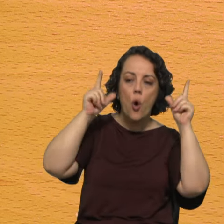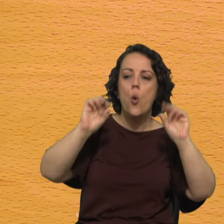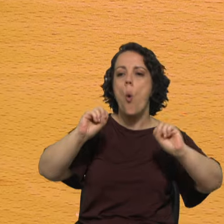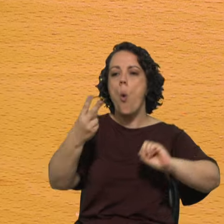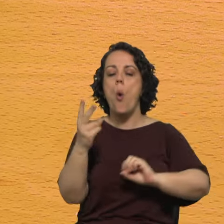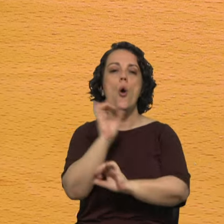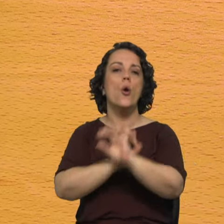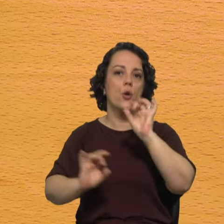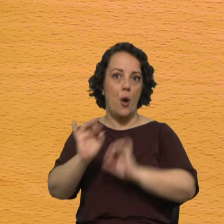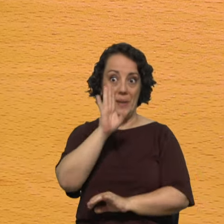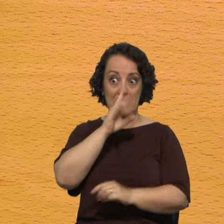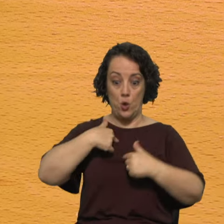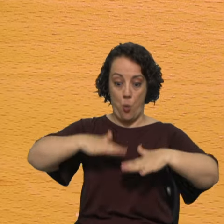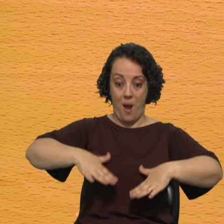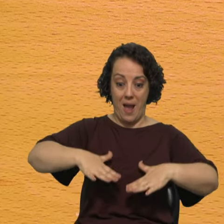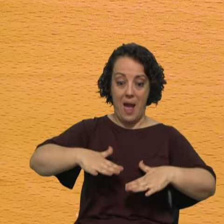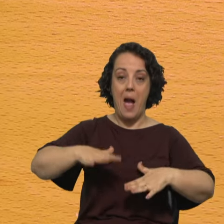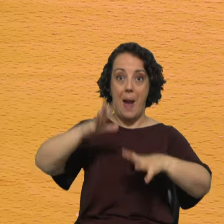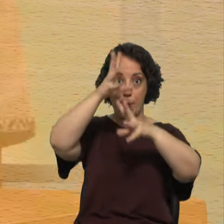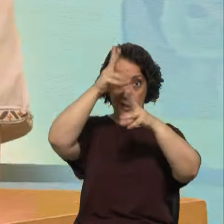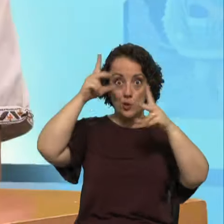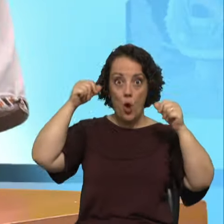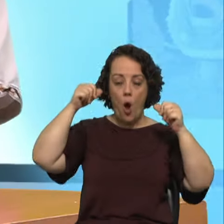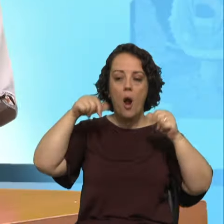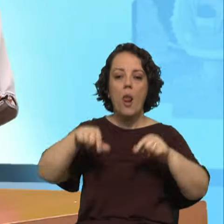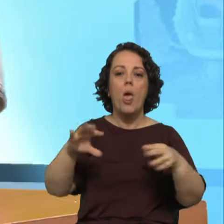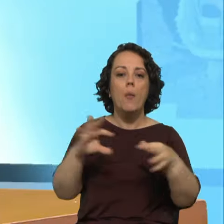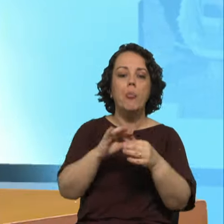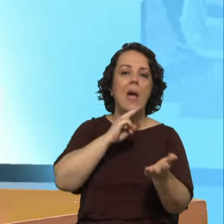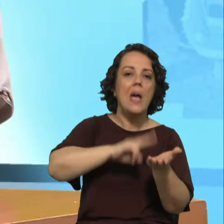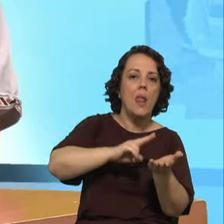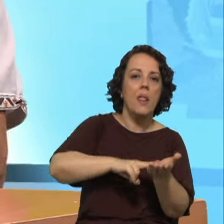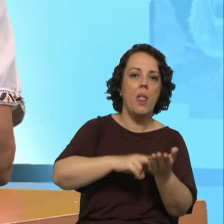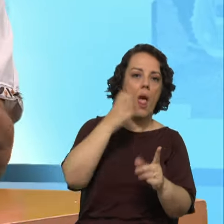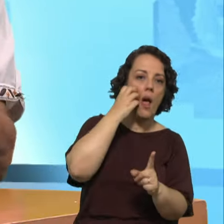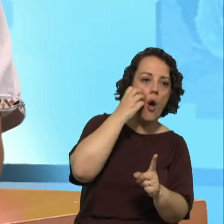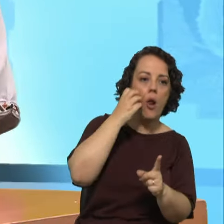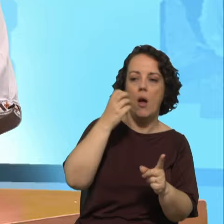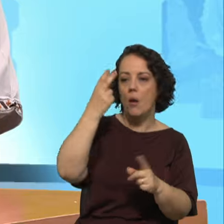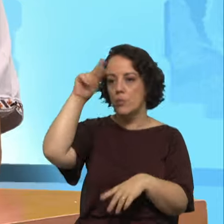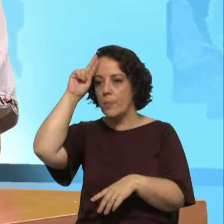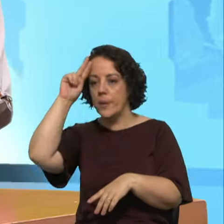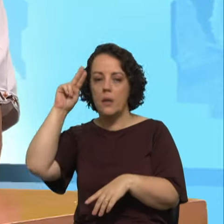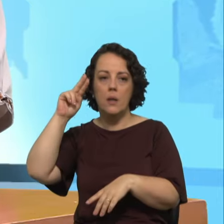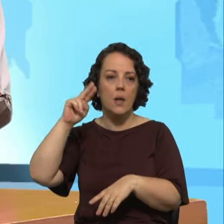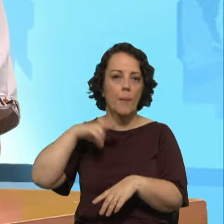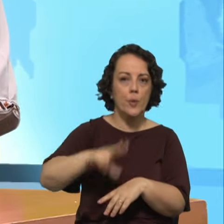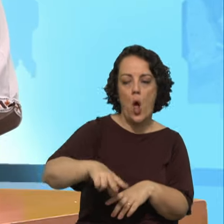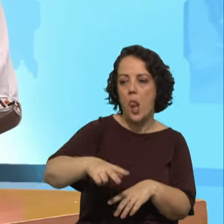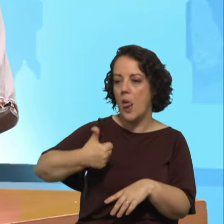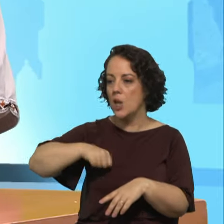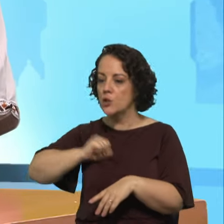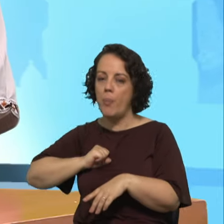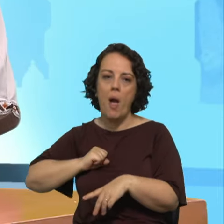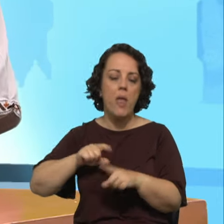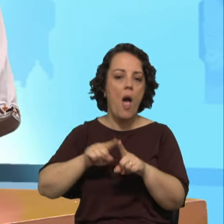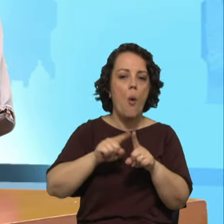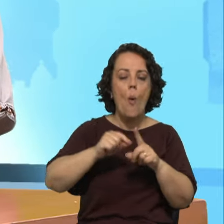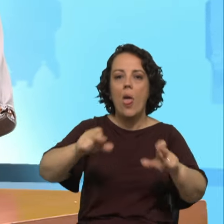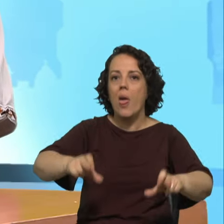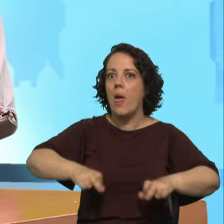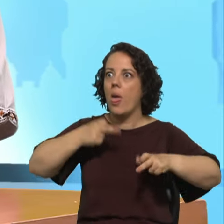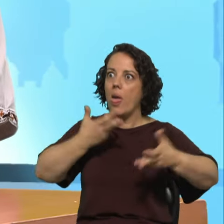e se eu estou Na Amazónia falo de realidades de Angola e de Moçambique e de Portugal e de Espanha quer dizer é esta riqueza partilhada que nos faz